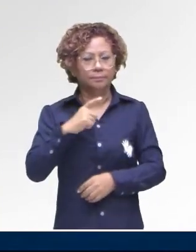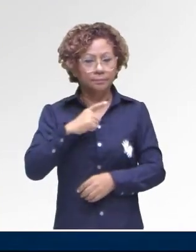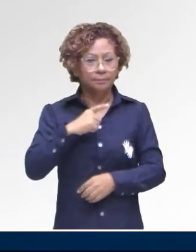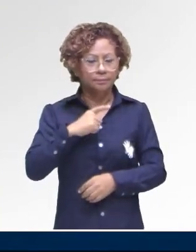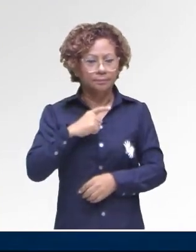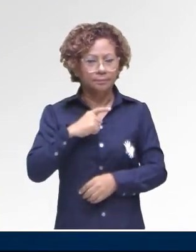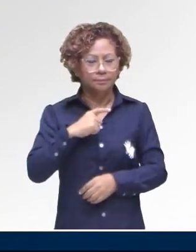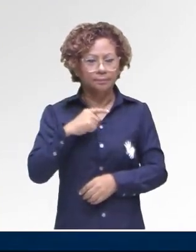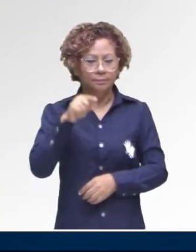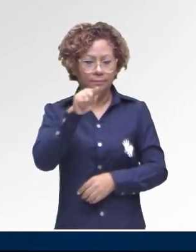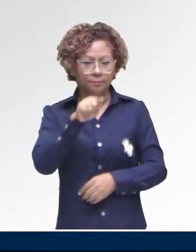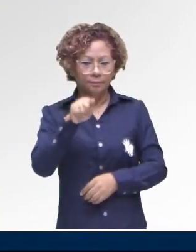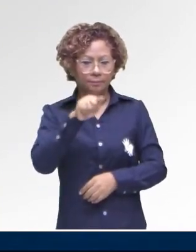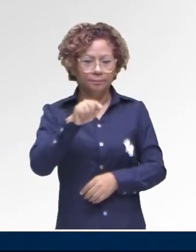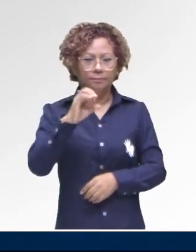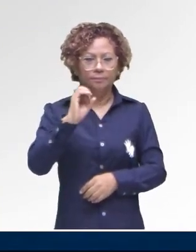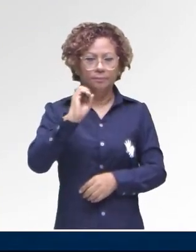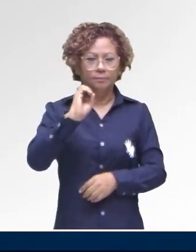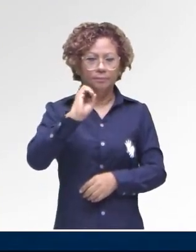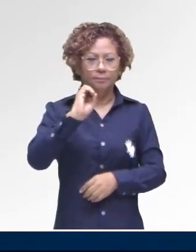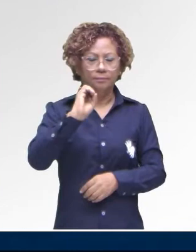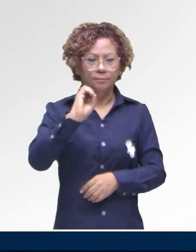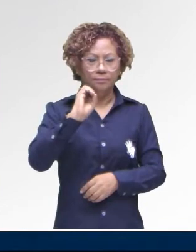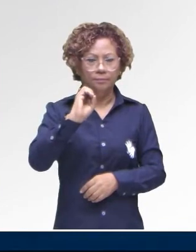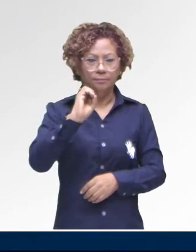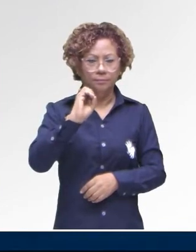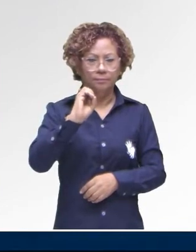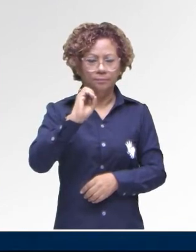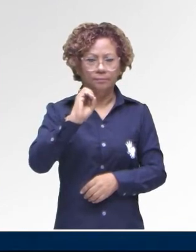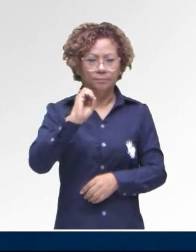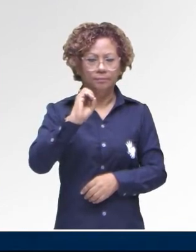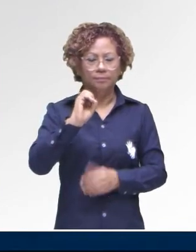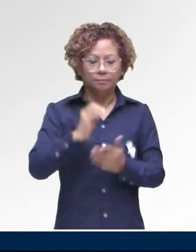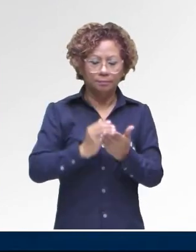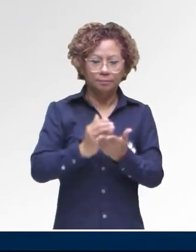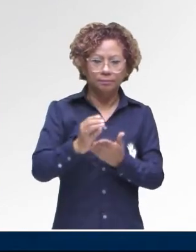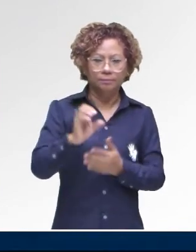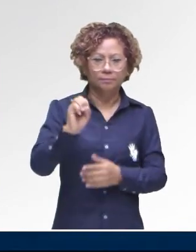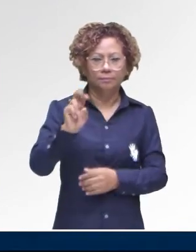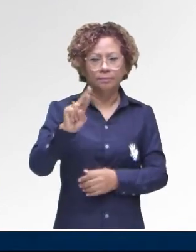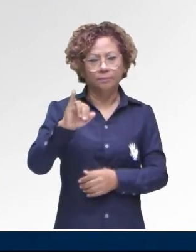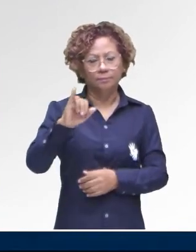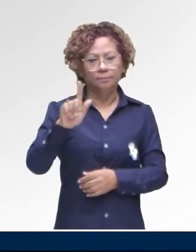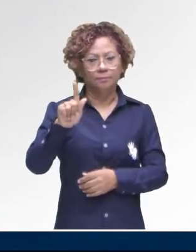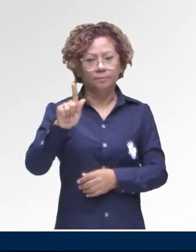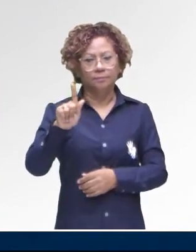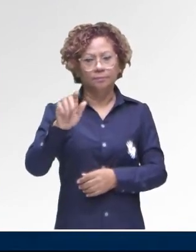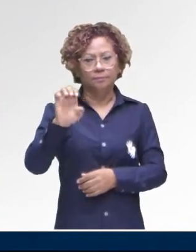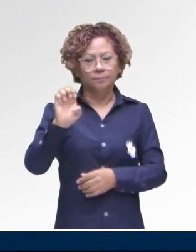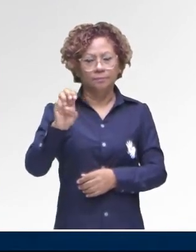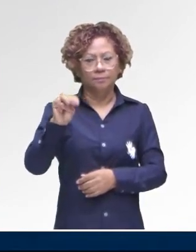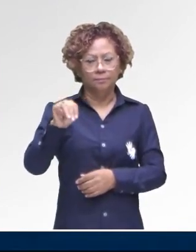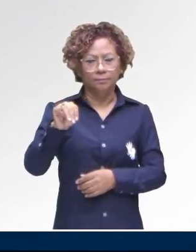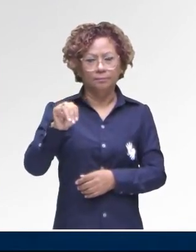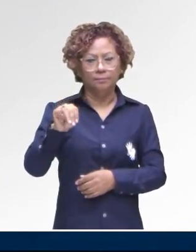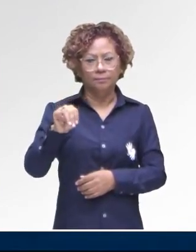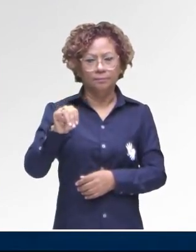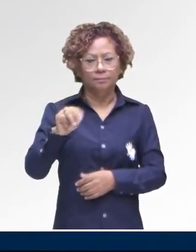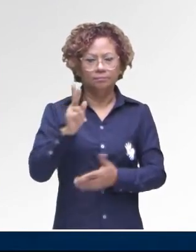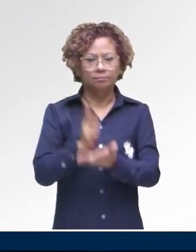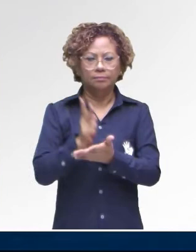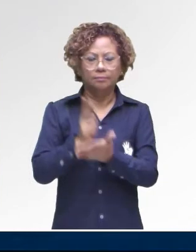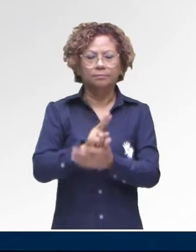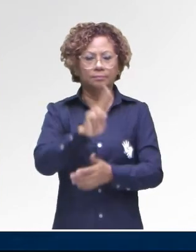O, né? Às vezes é utilizado o O de origem, né? Usando sempre a primeira letra das